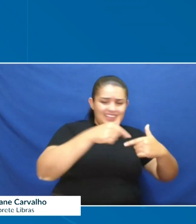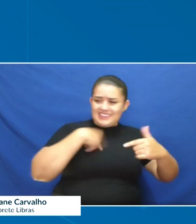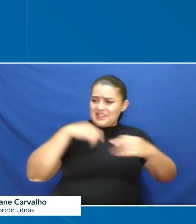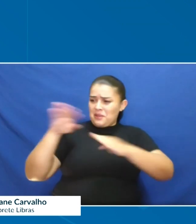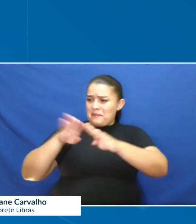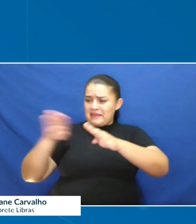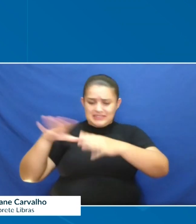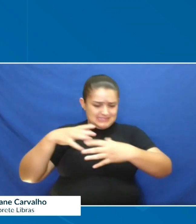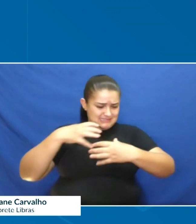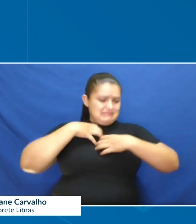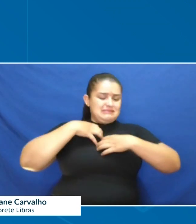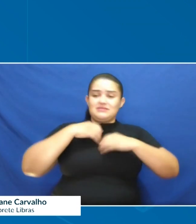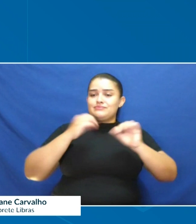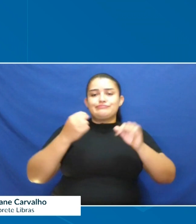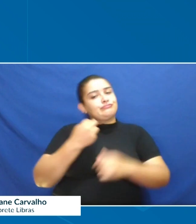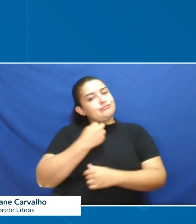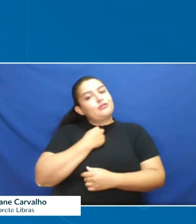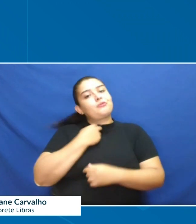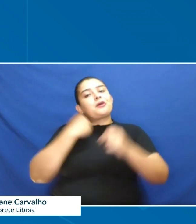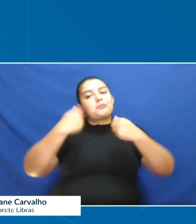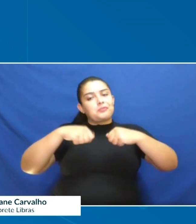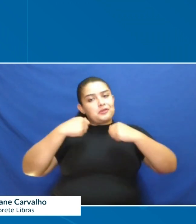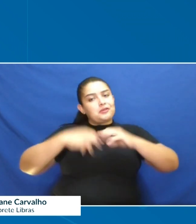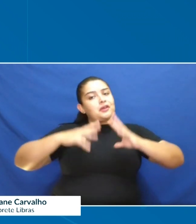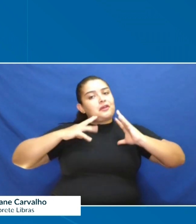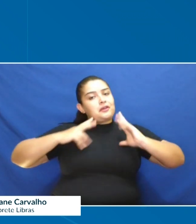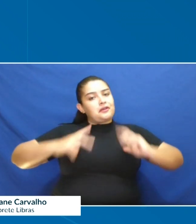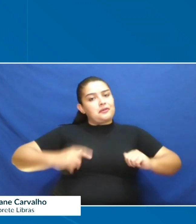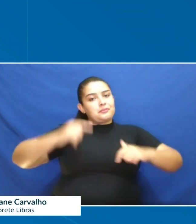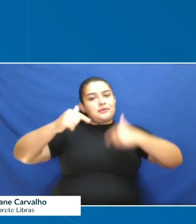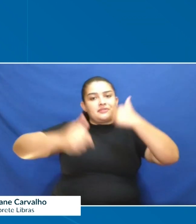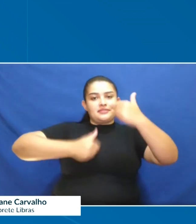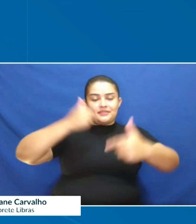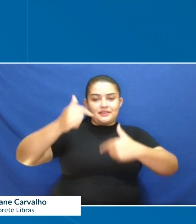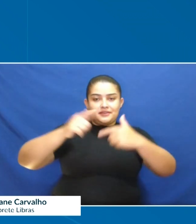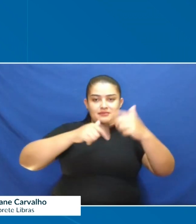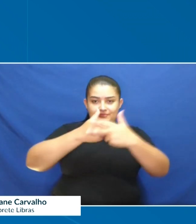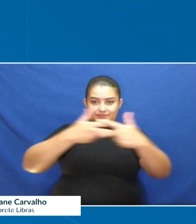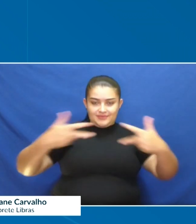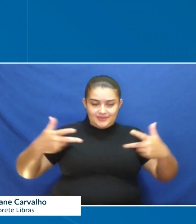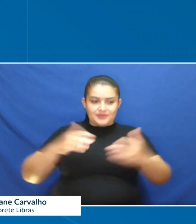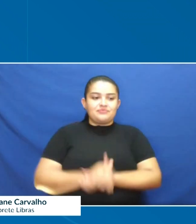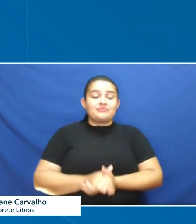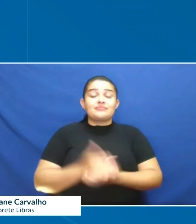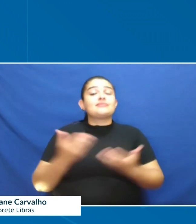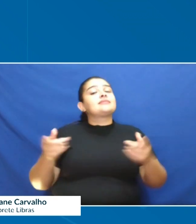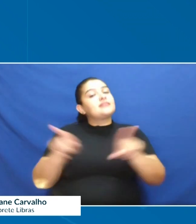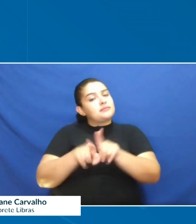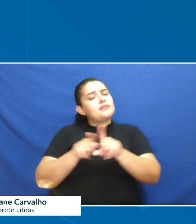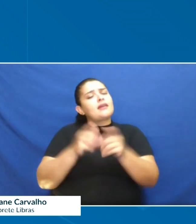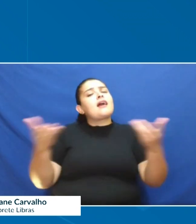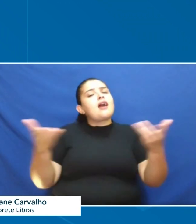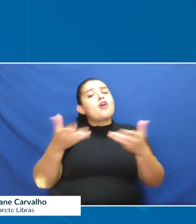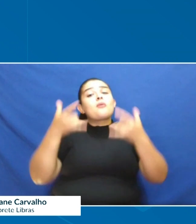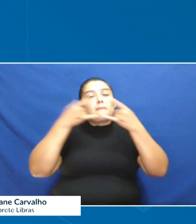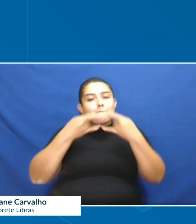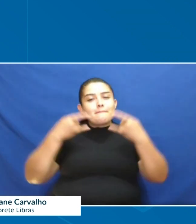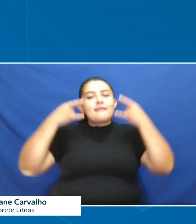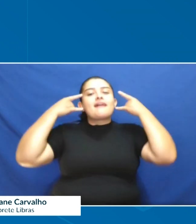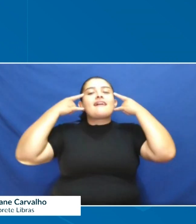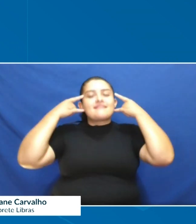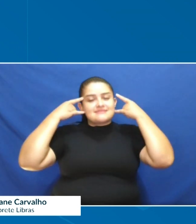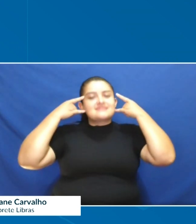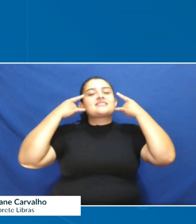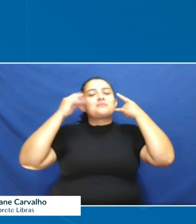você mexer com os alimentos. Com certeza é a máscara. Tá todo mundo usando máscara. Com certeza na cozinha usava